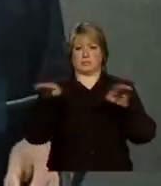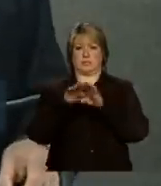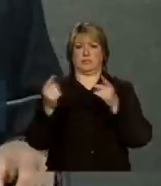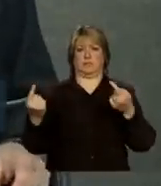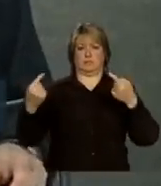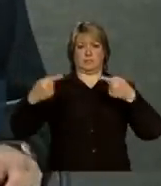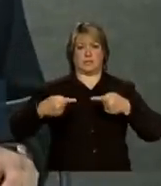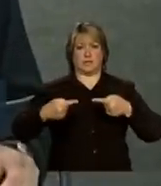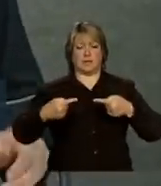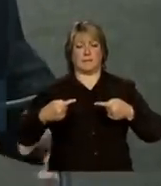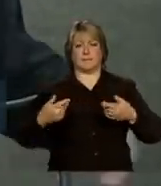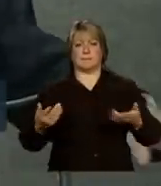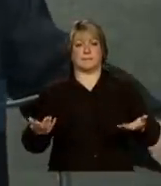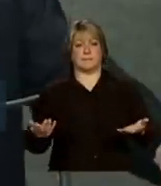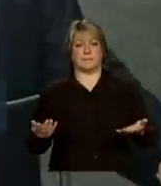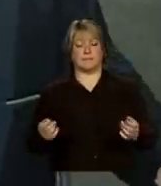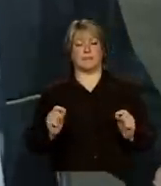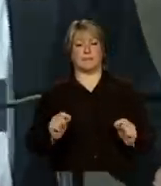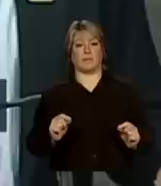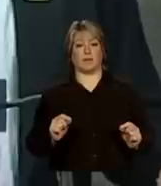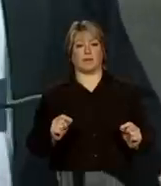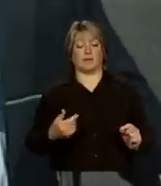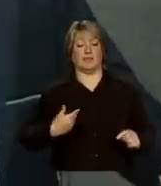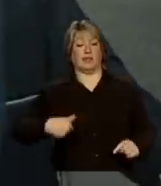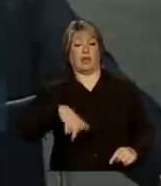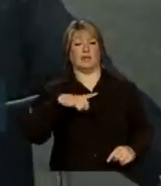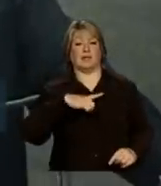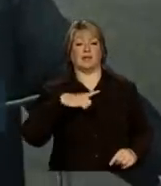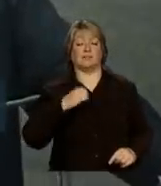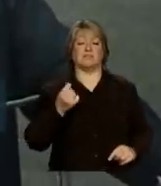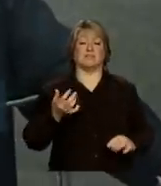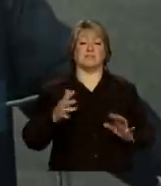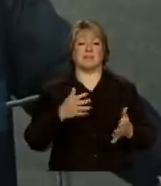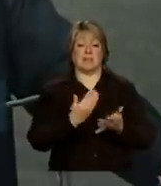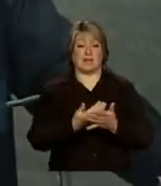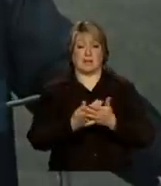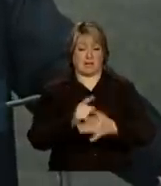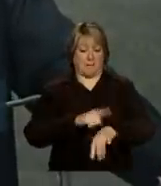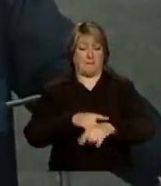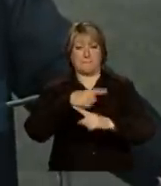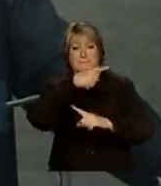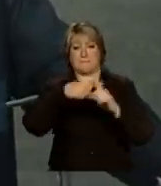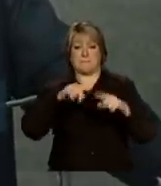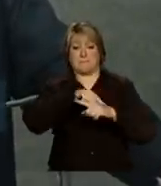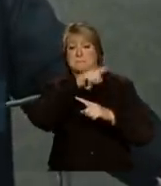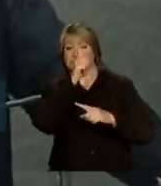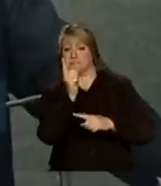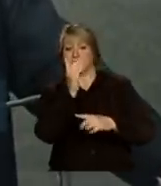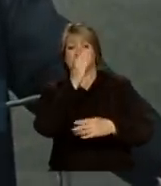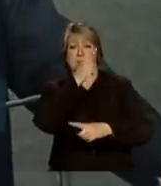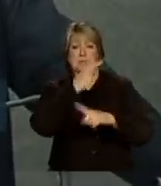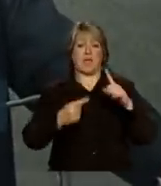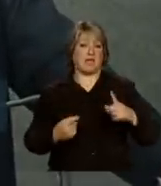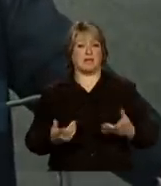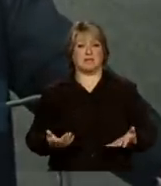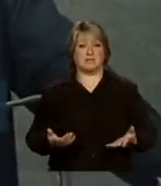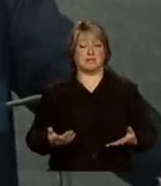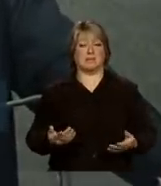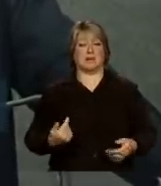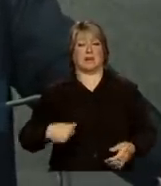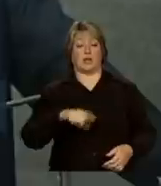Ásia nós estamos dando só meia meio turno de aula e na prática tem estatística que di que nós